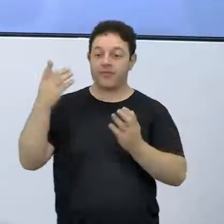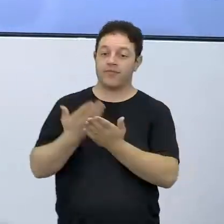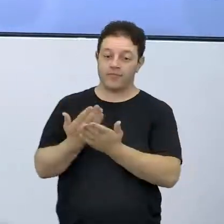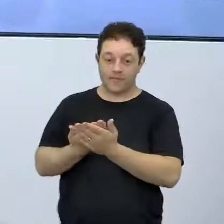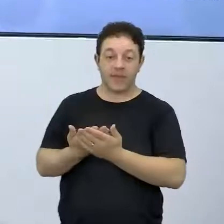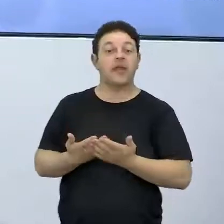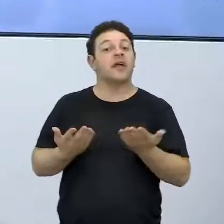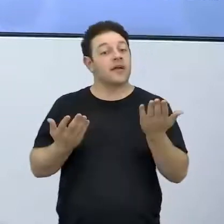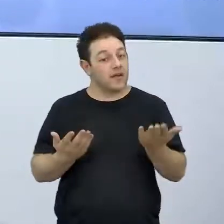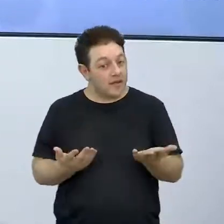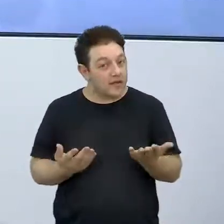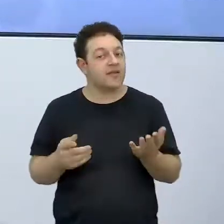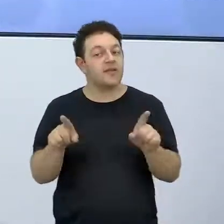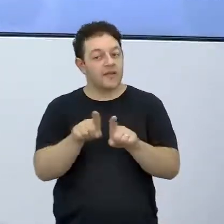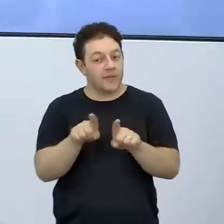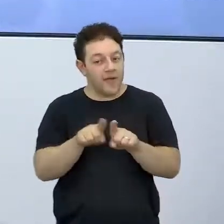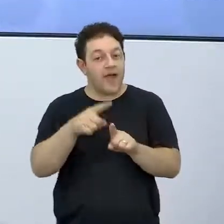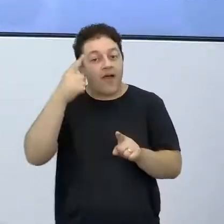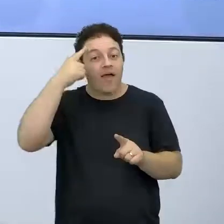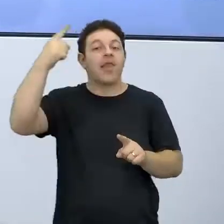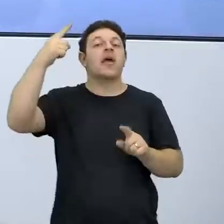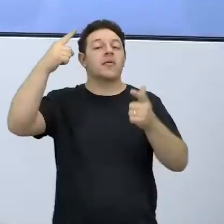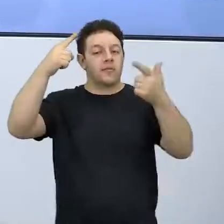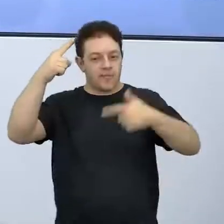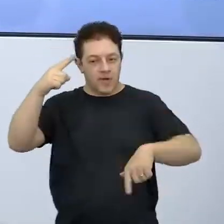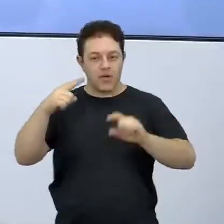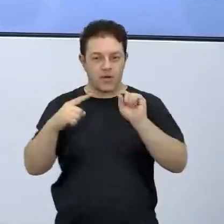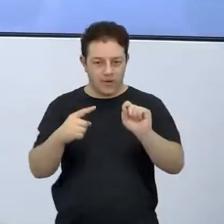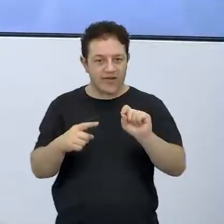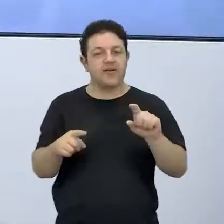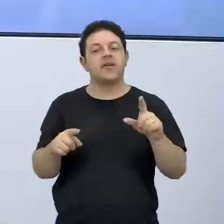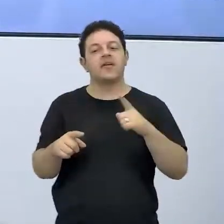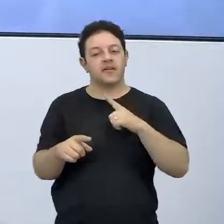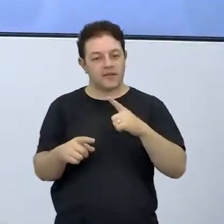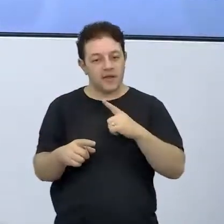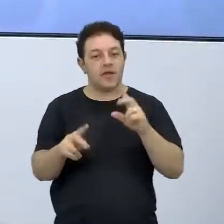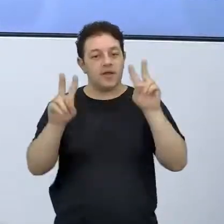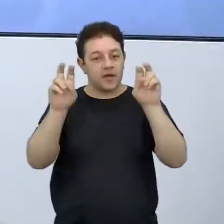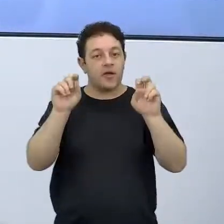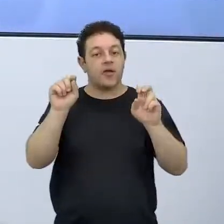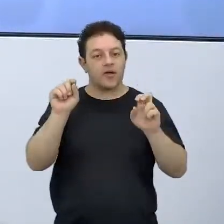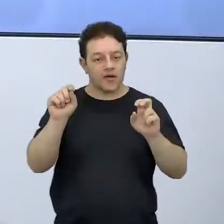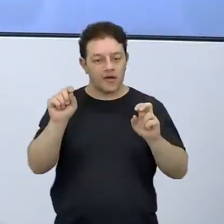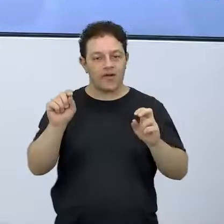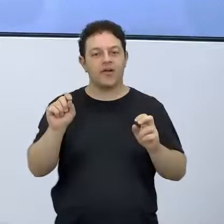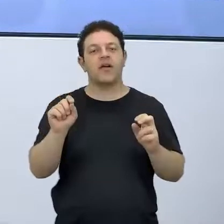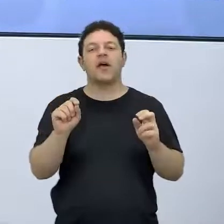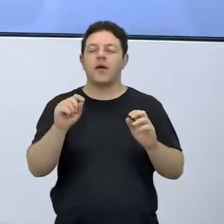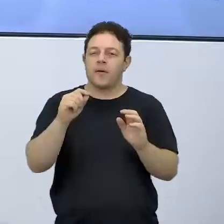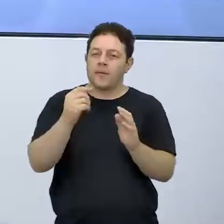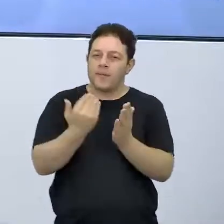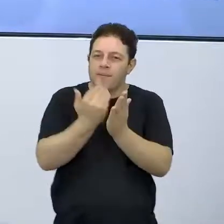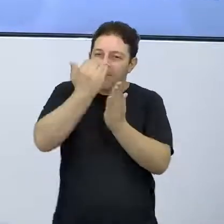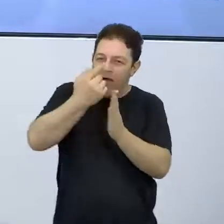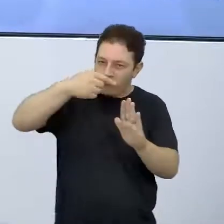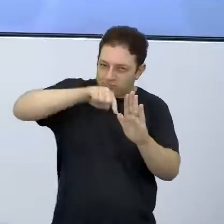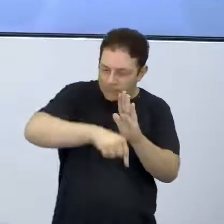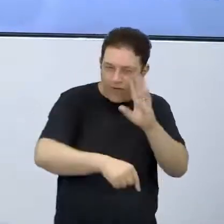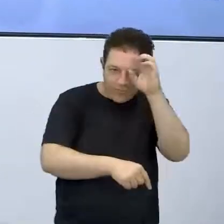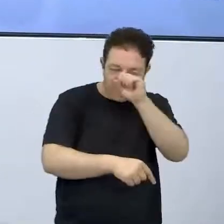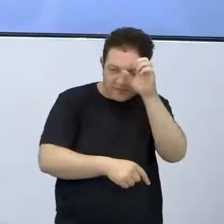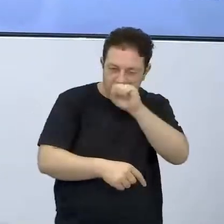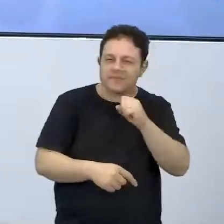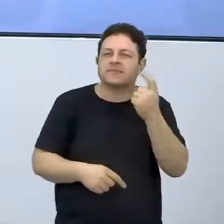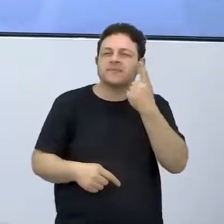aula e só para a gente relembrar, né? Também a respeito dos nossos aprofundamentos. Então,